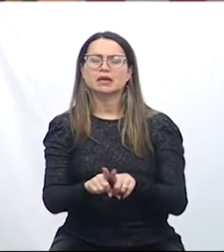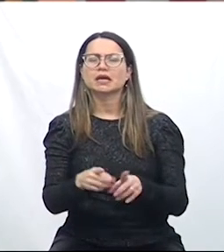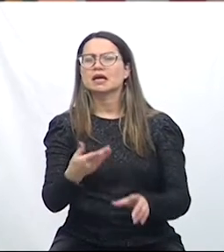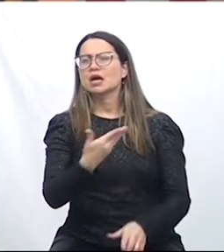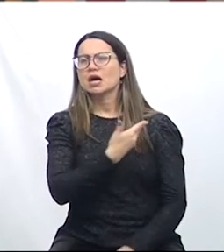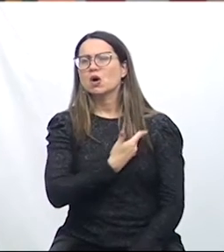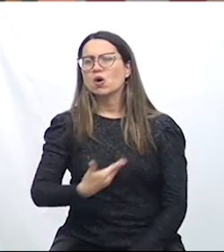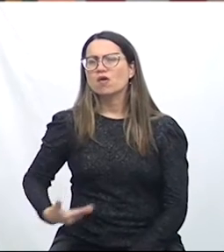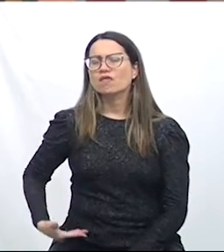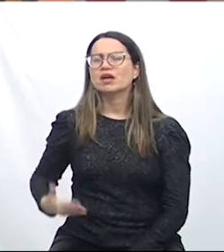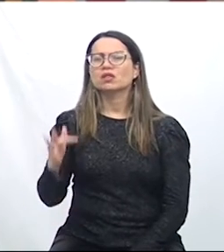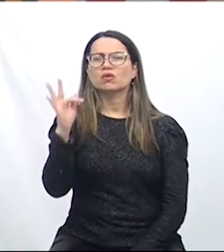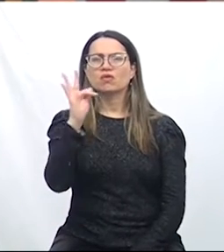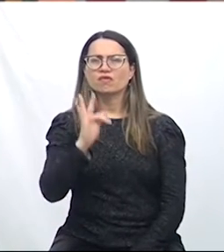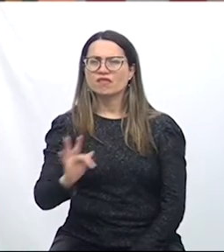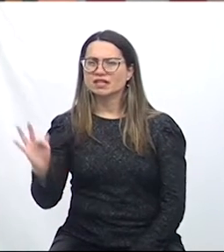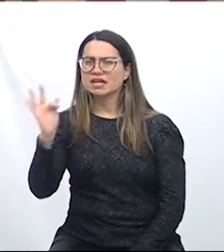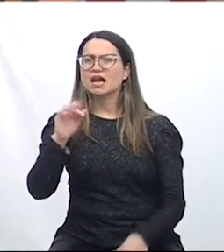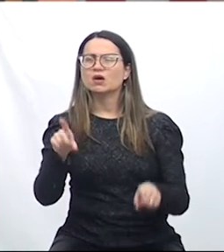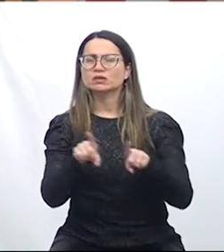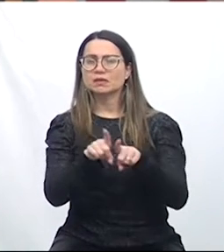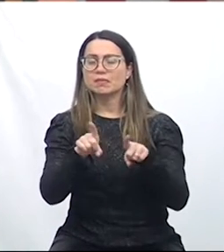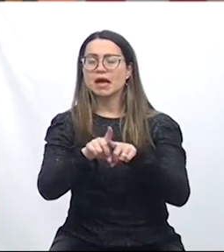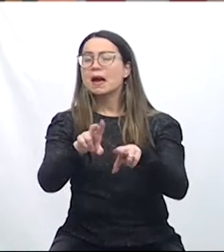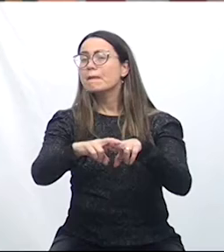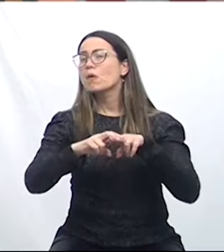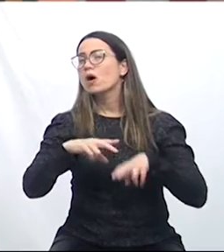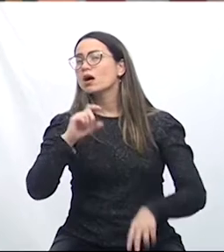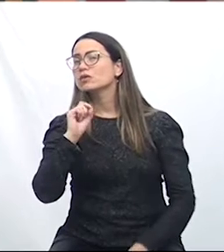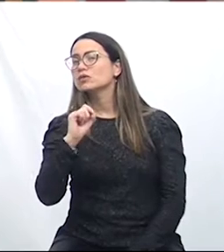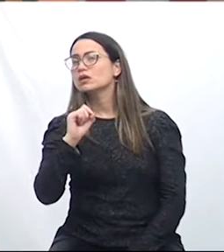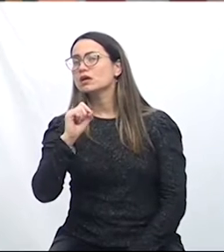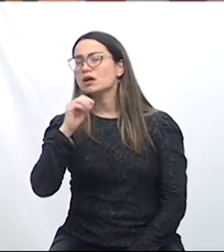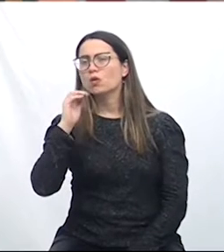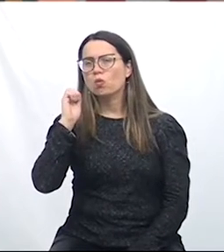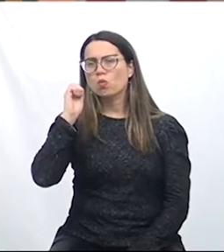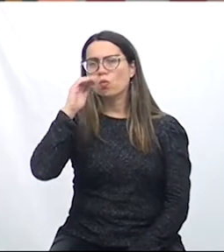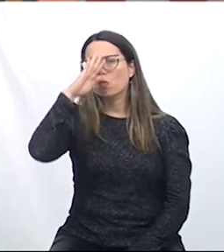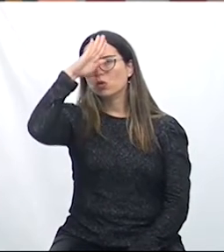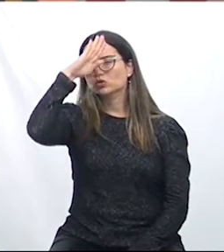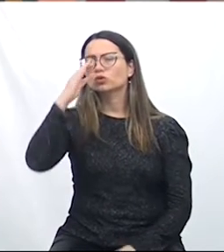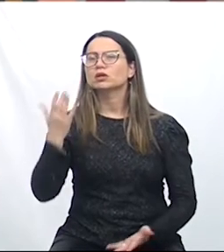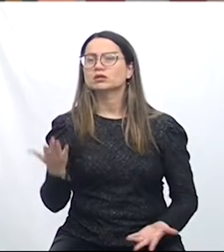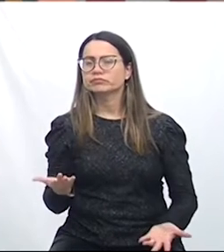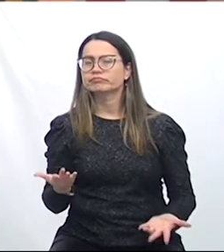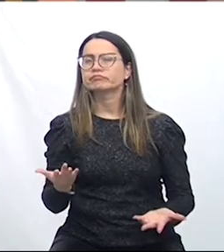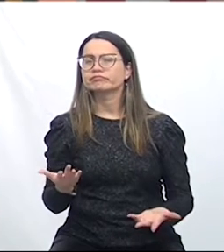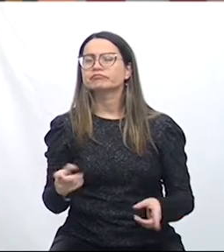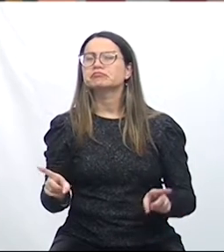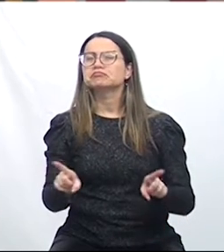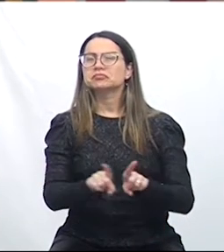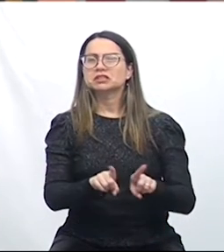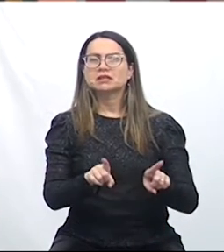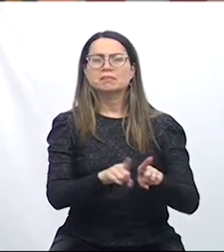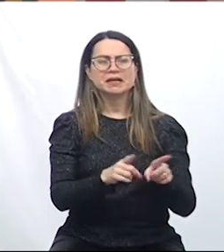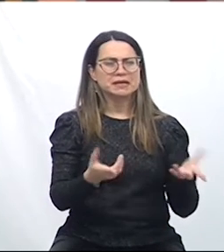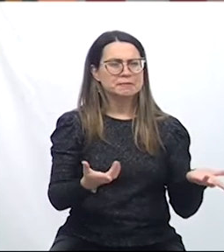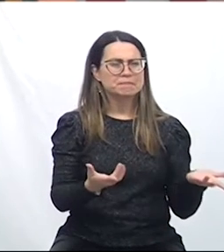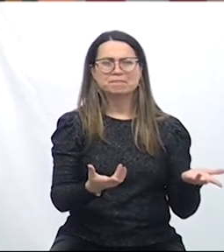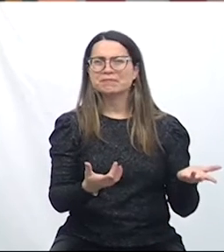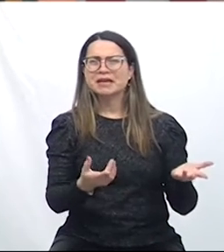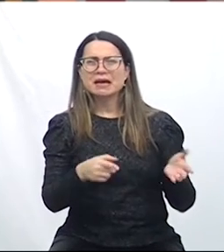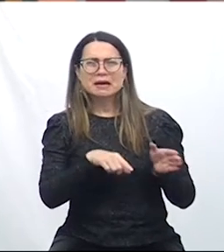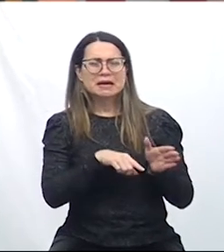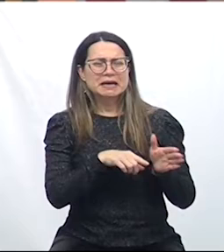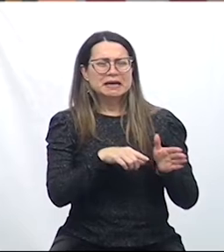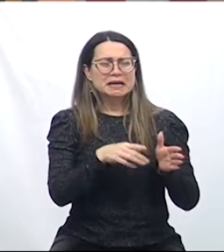federal, através do presidente Jair Bolsonaro, que resgatou e trouxe, ressuscitou